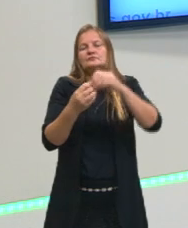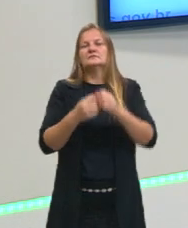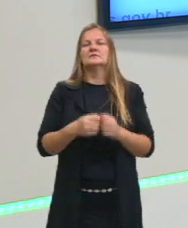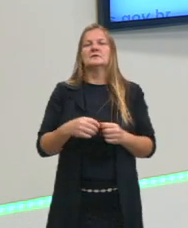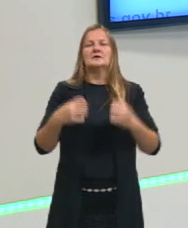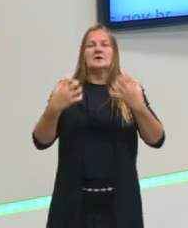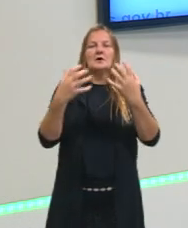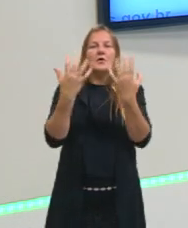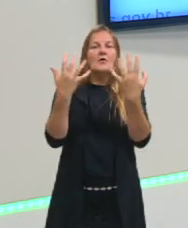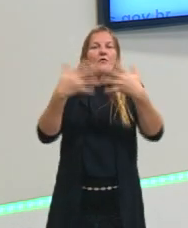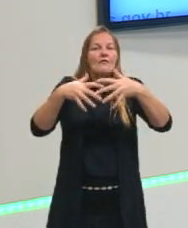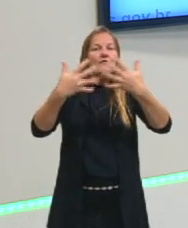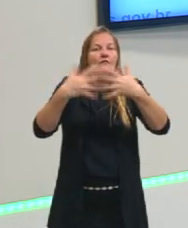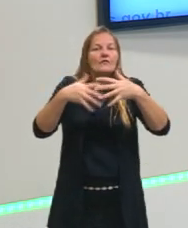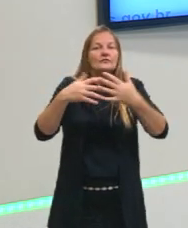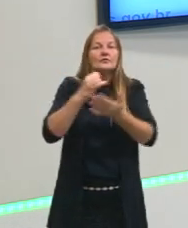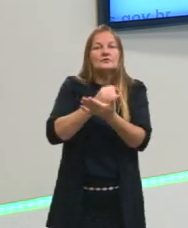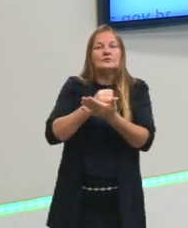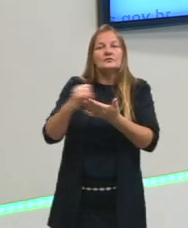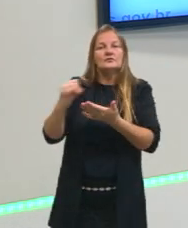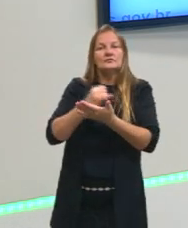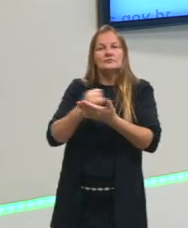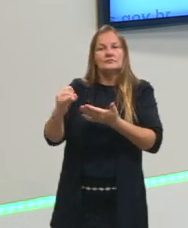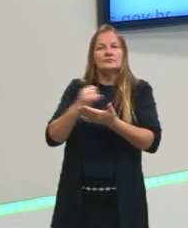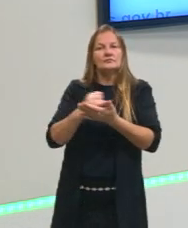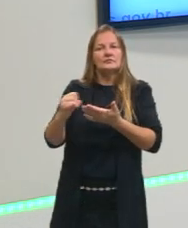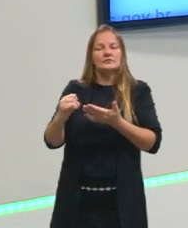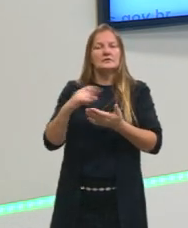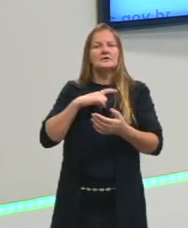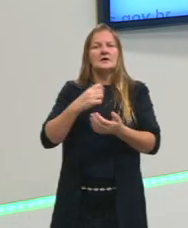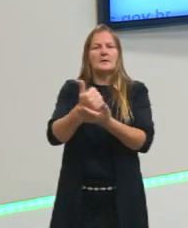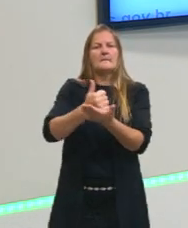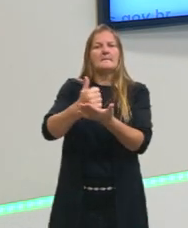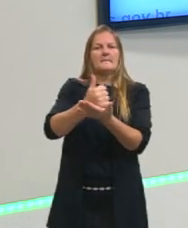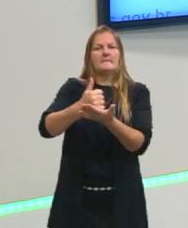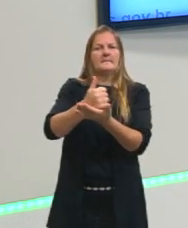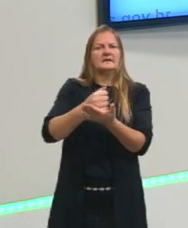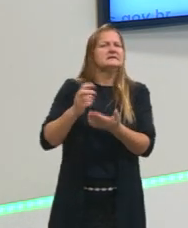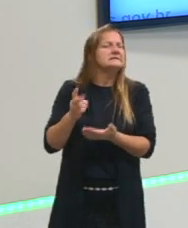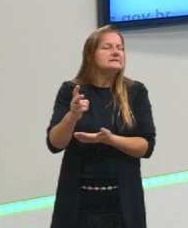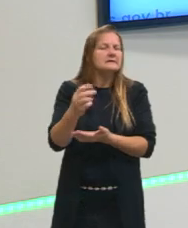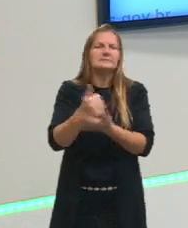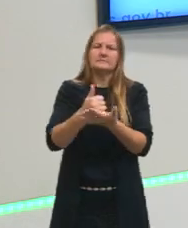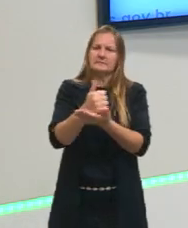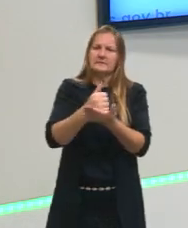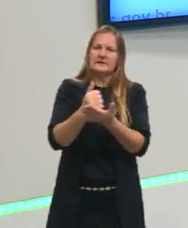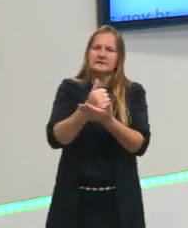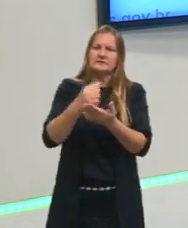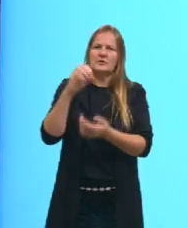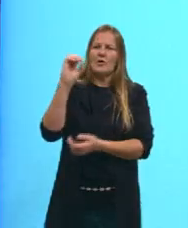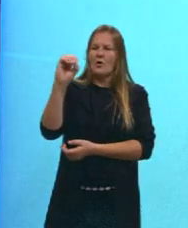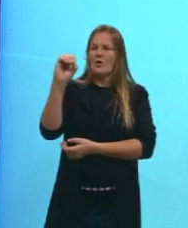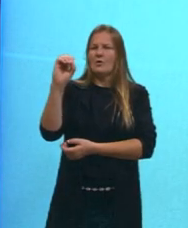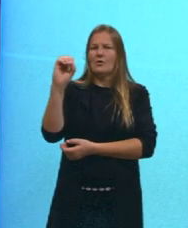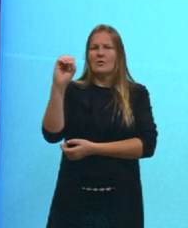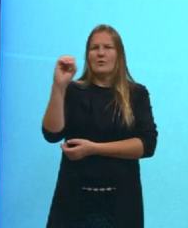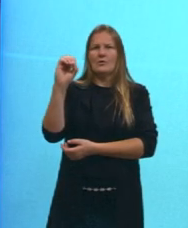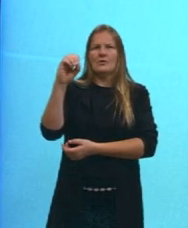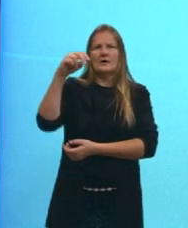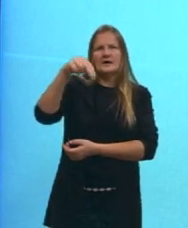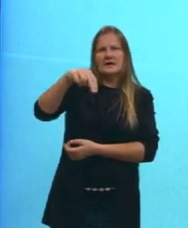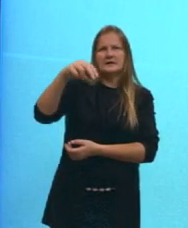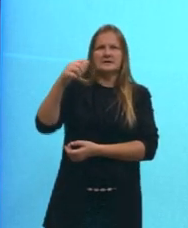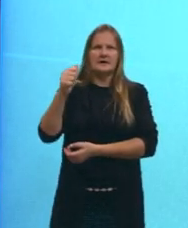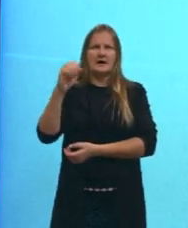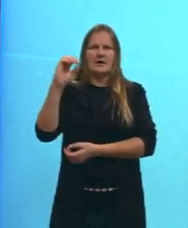funções inorgânicas significa né apresenta uma base quer dizer que eu tenho uma base quando tem um h aqui o n a